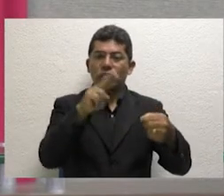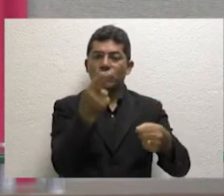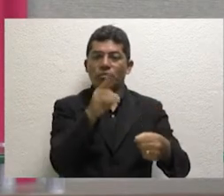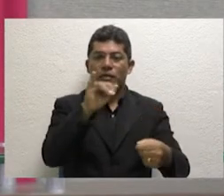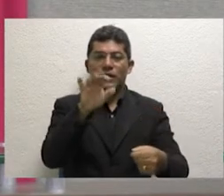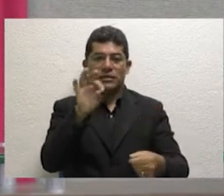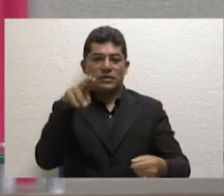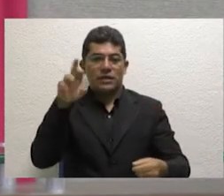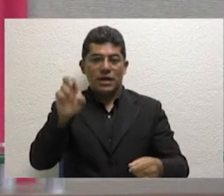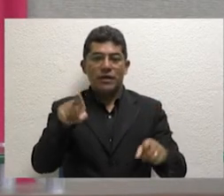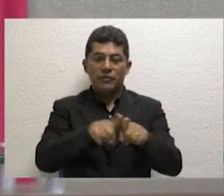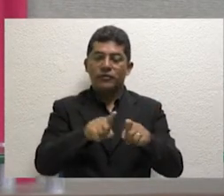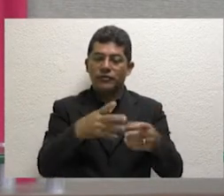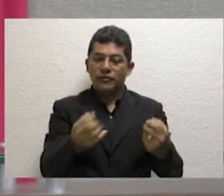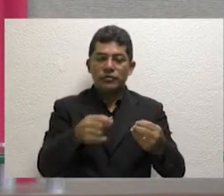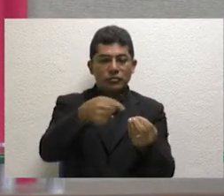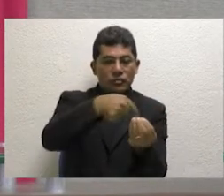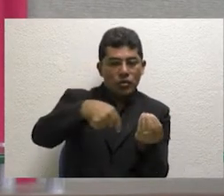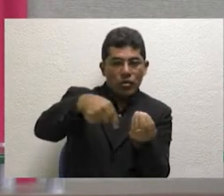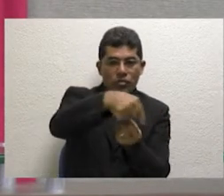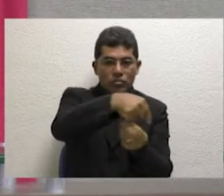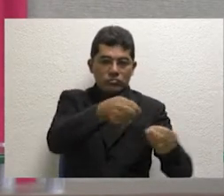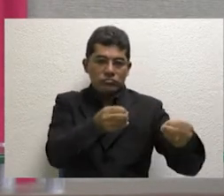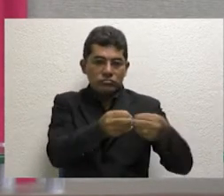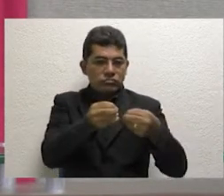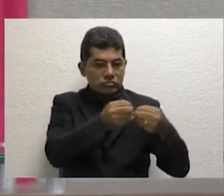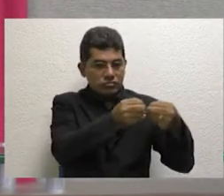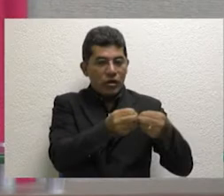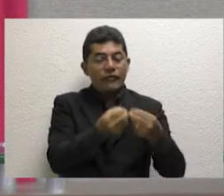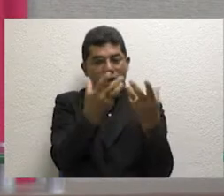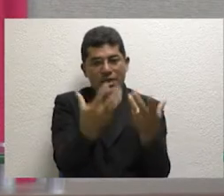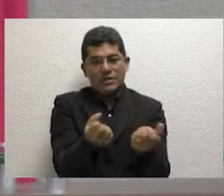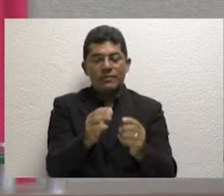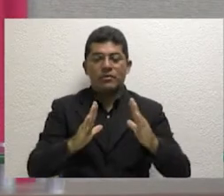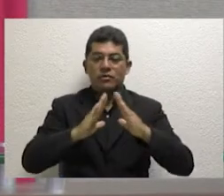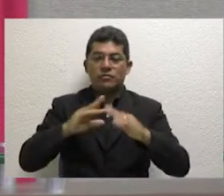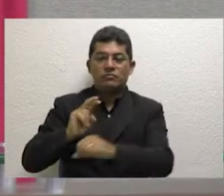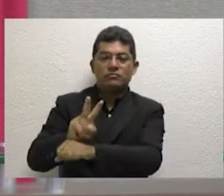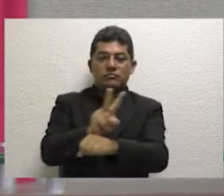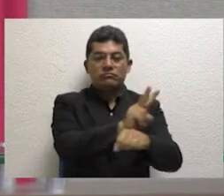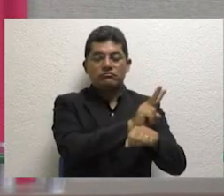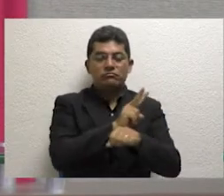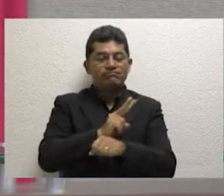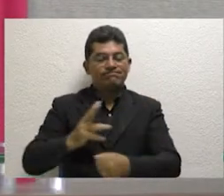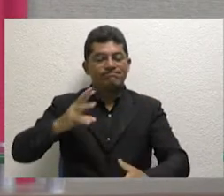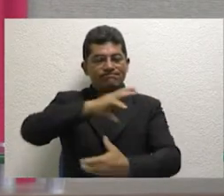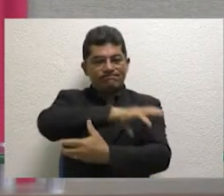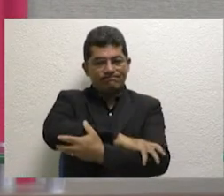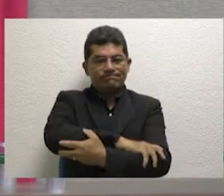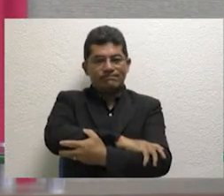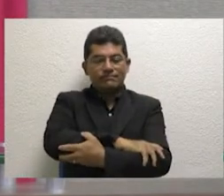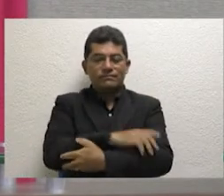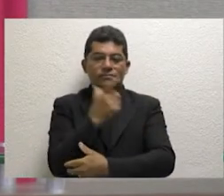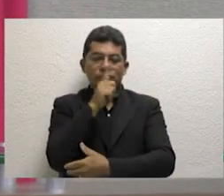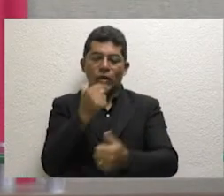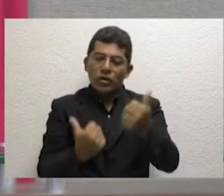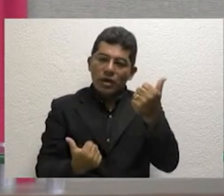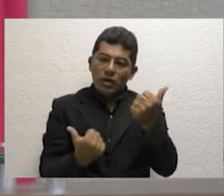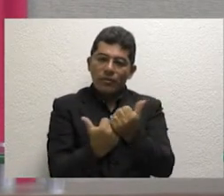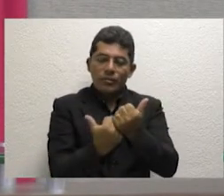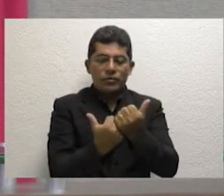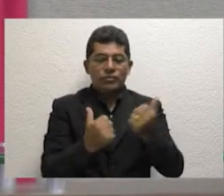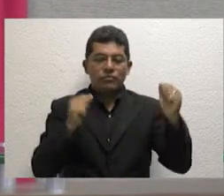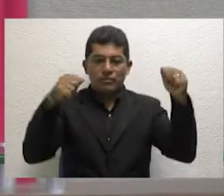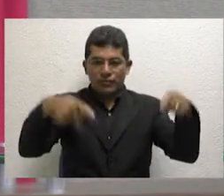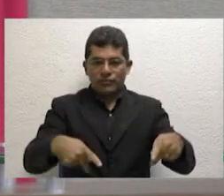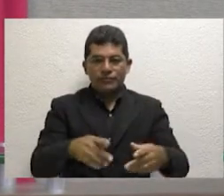dos municípios vizinhos, estão ali recebendo esse braço que é a ajuda do povo.